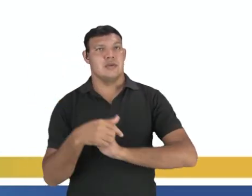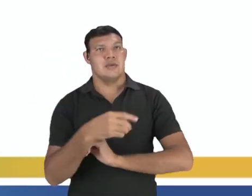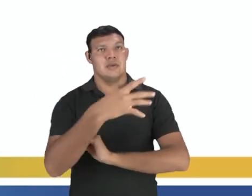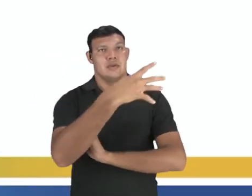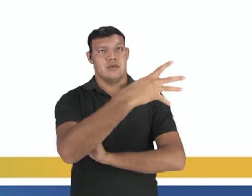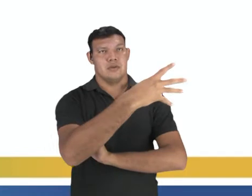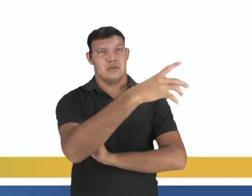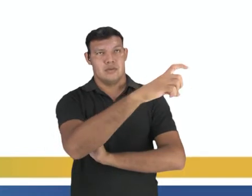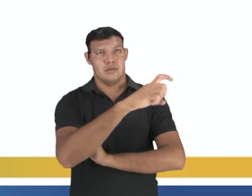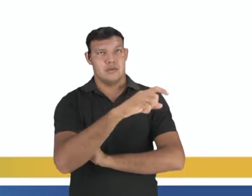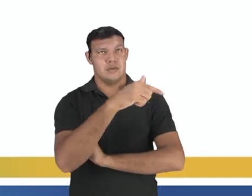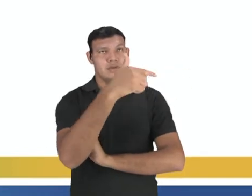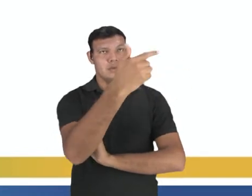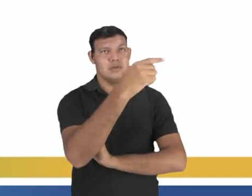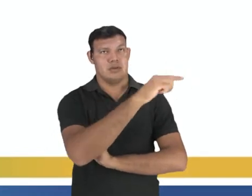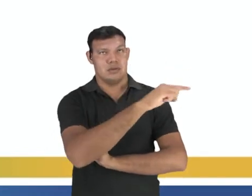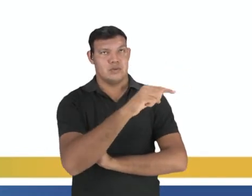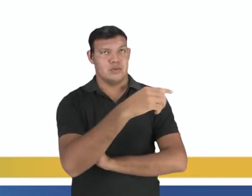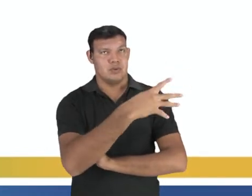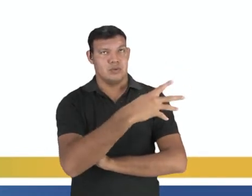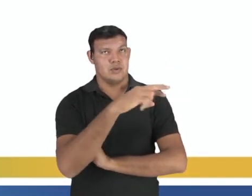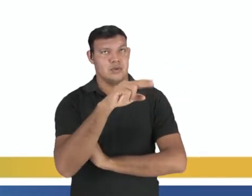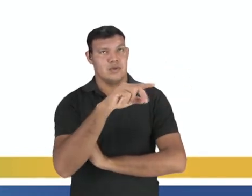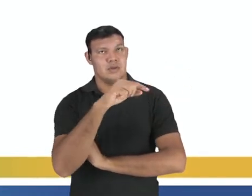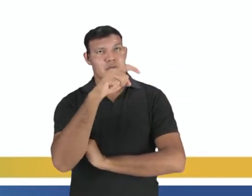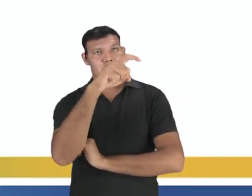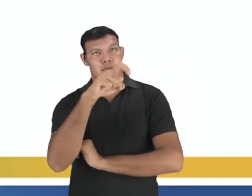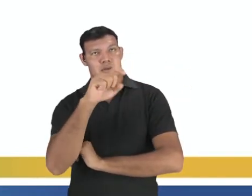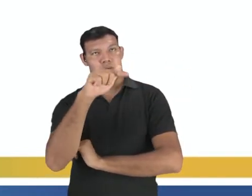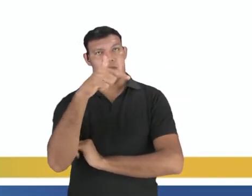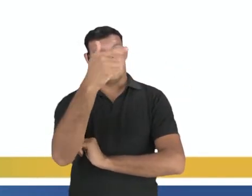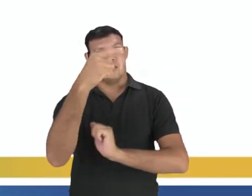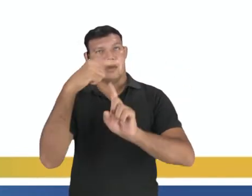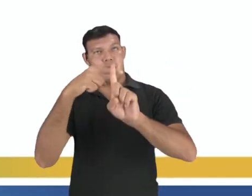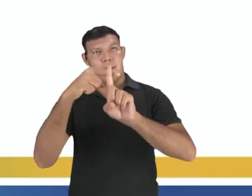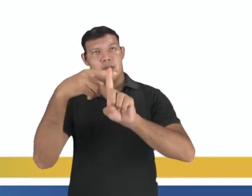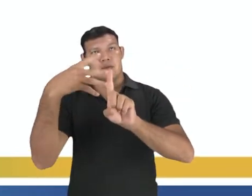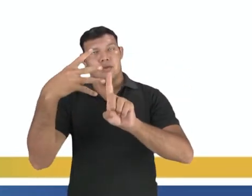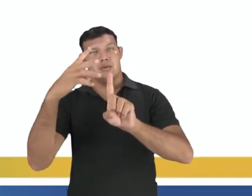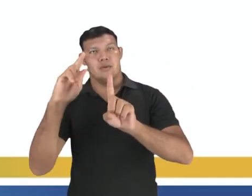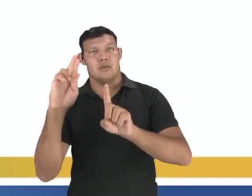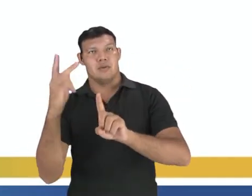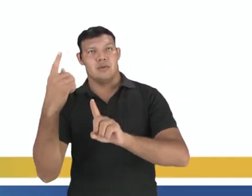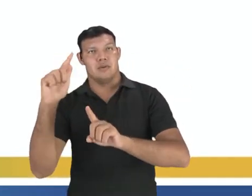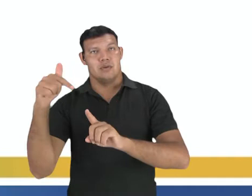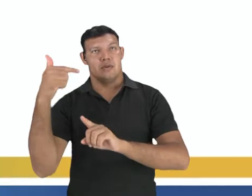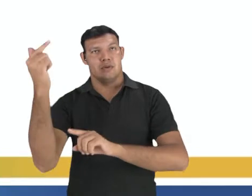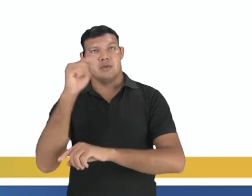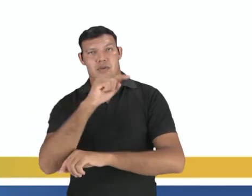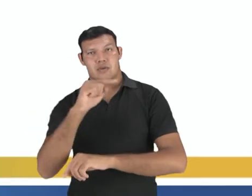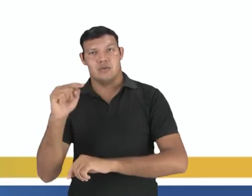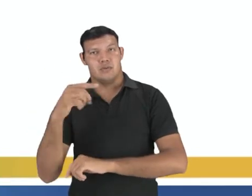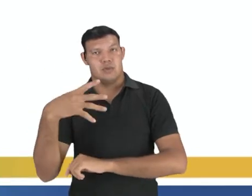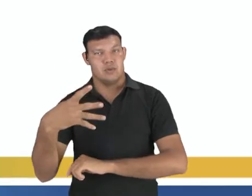4x ao quadrado sobre 4 é igual a x ao quadrado mais 4h ao quadrado sobre